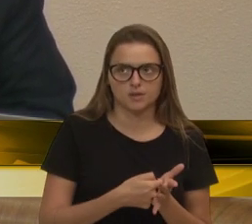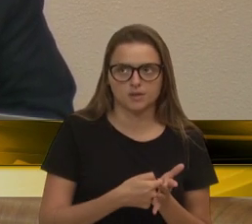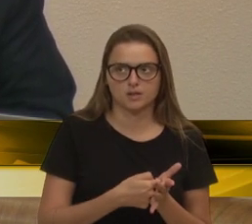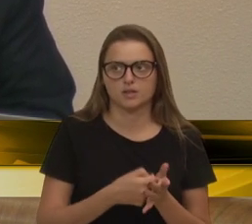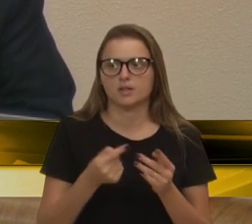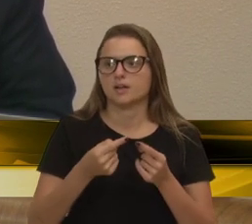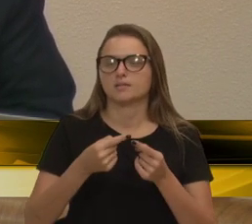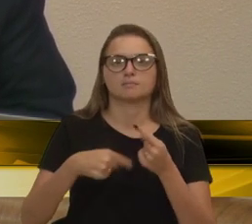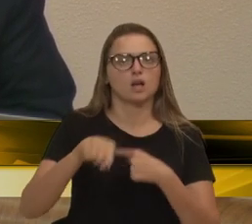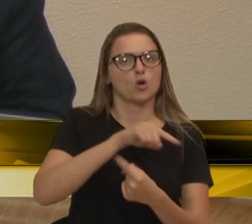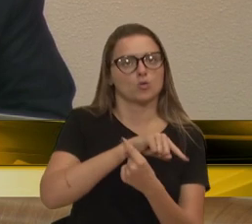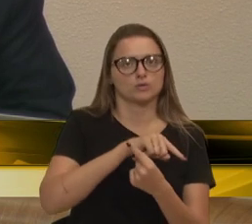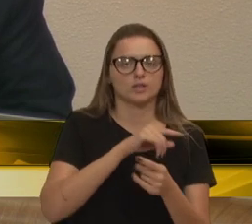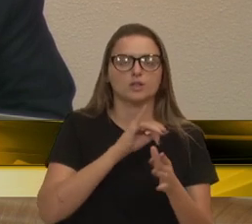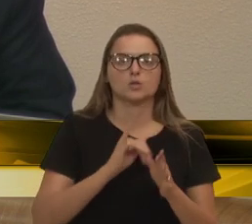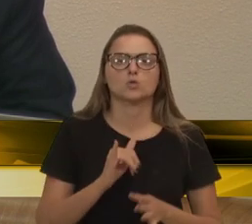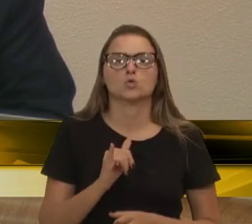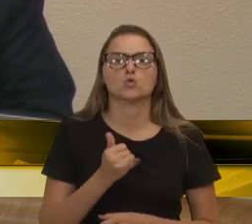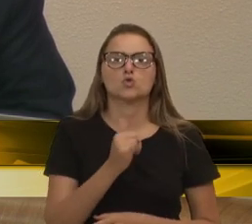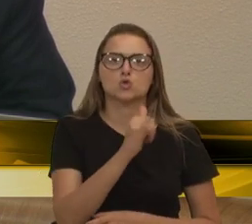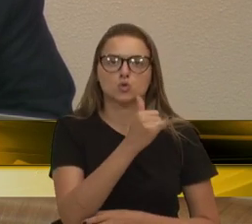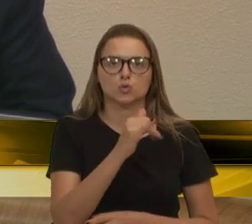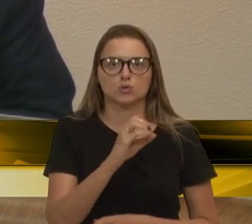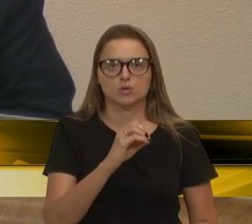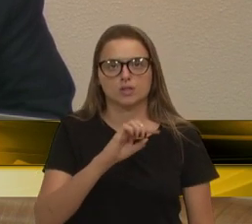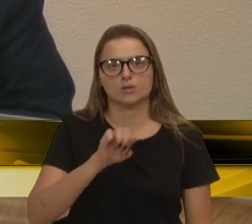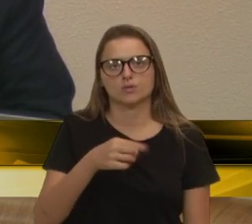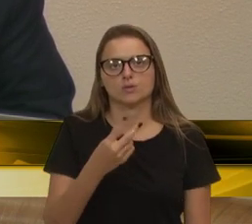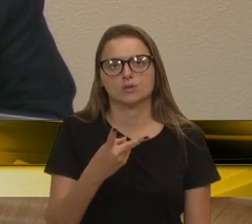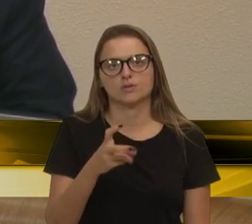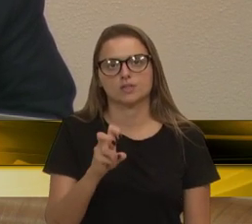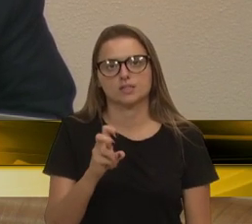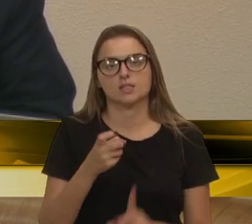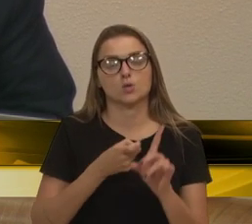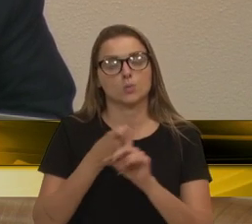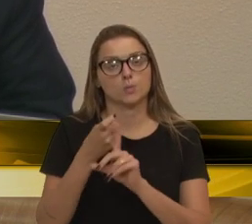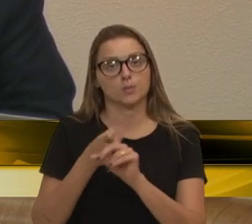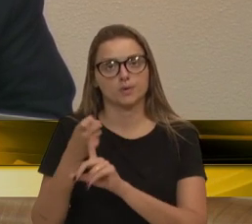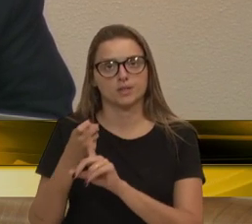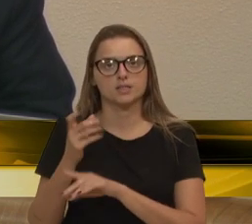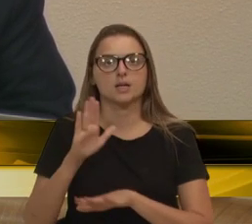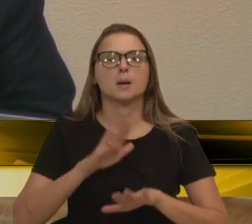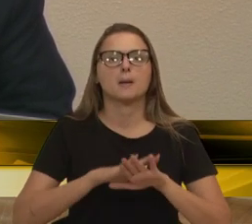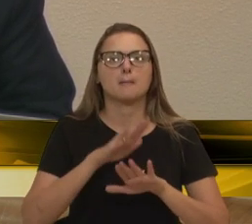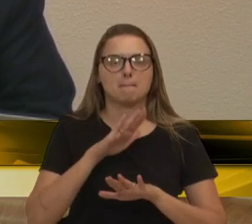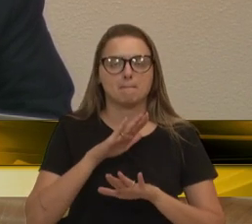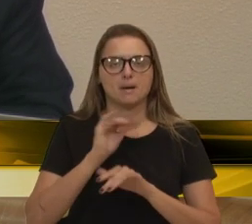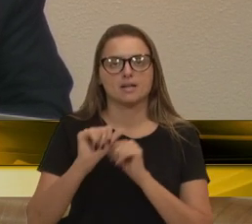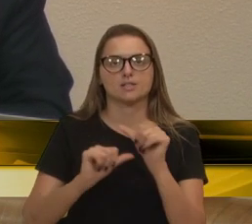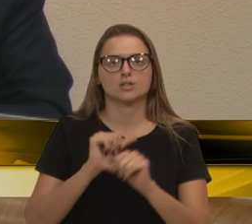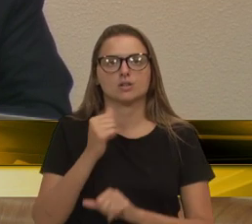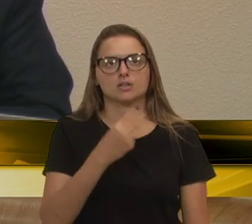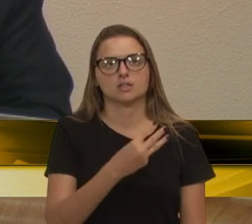antes definido, juros demora de 0,5% ao mês, mais correção